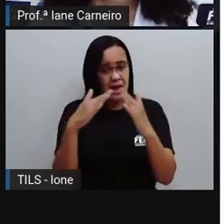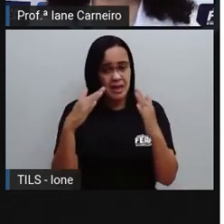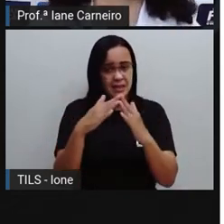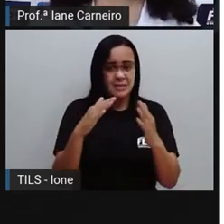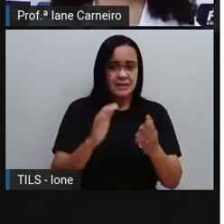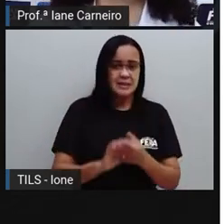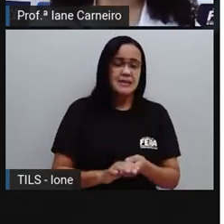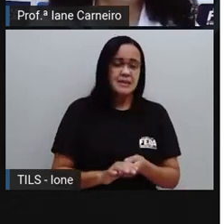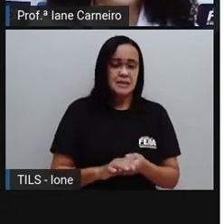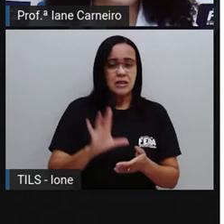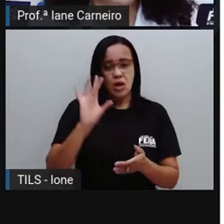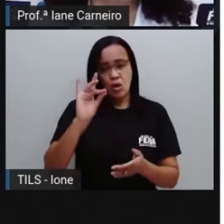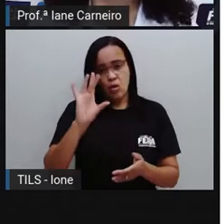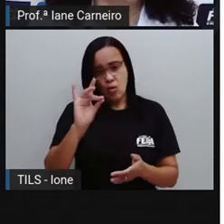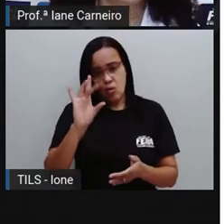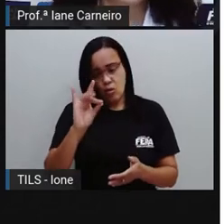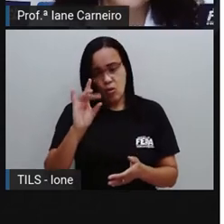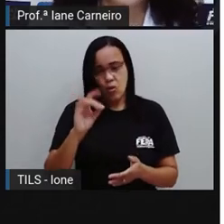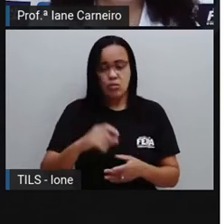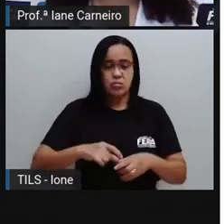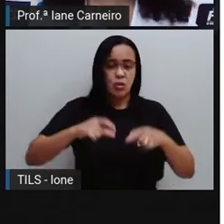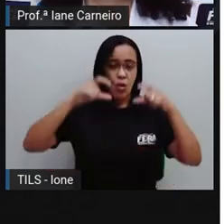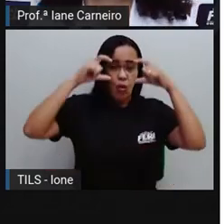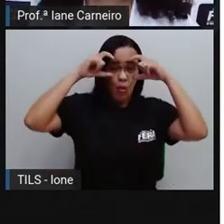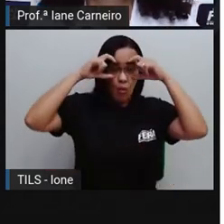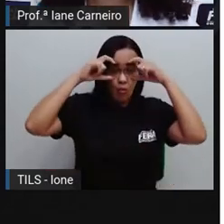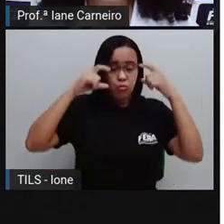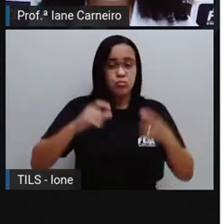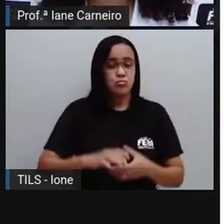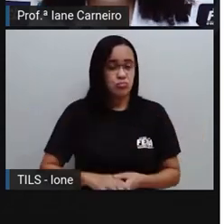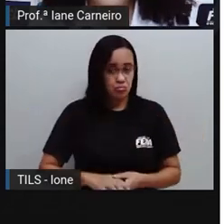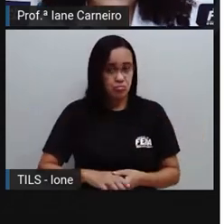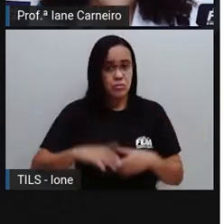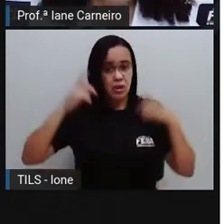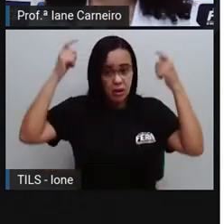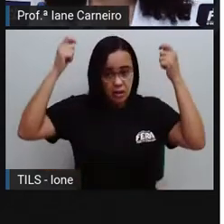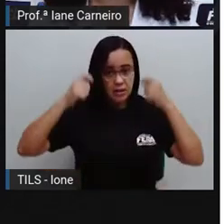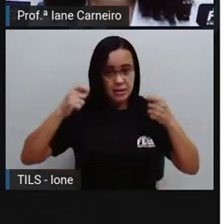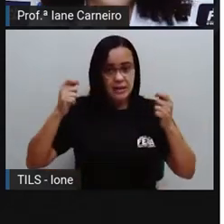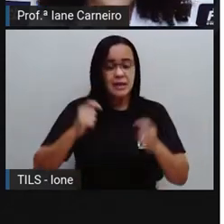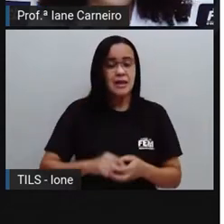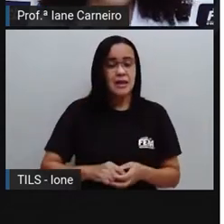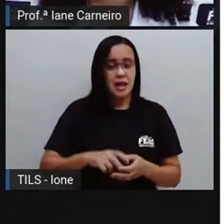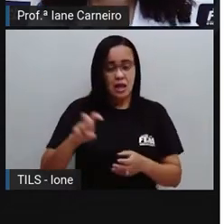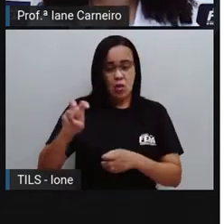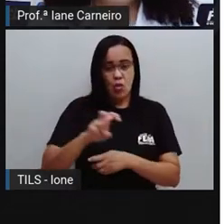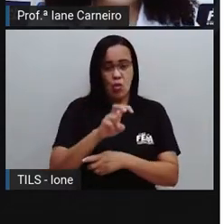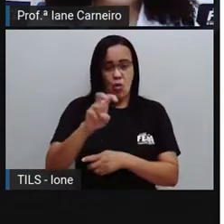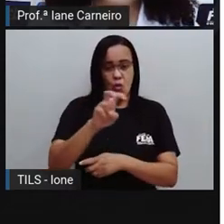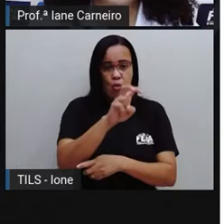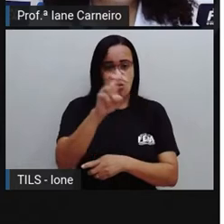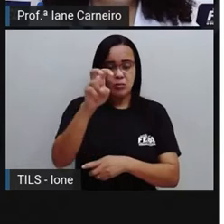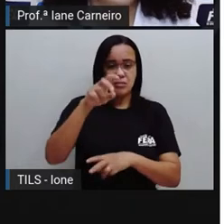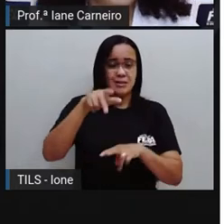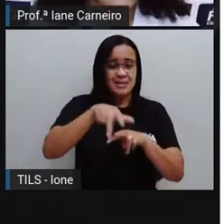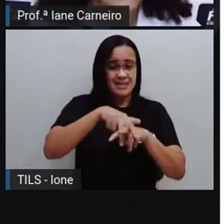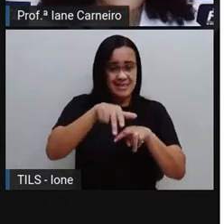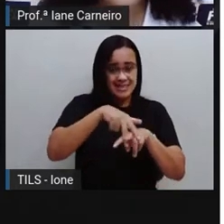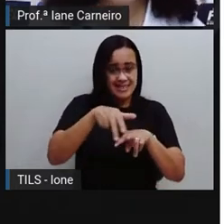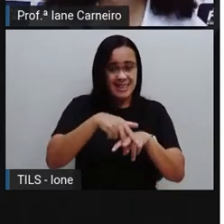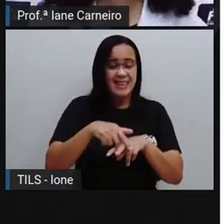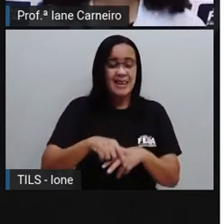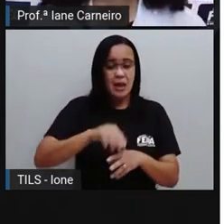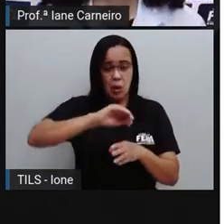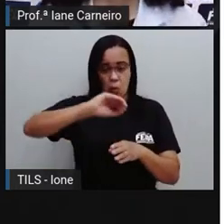cola de coruja e cartola CD cobra de chinelo de camelo de